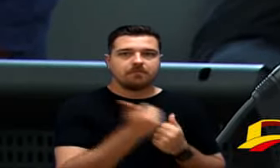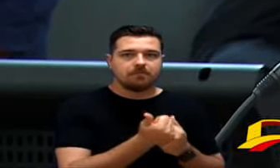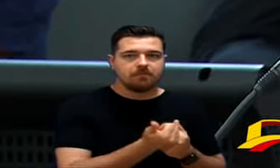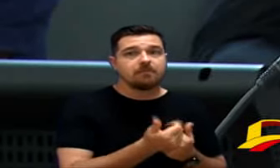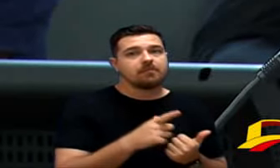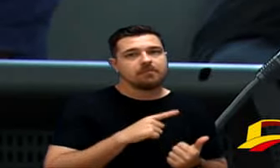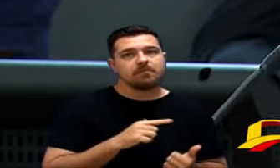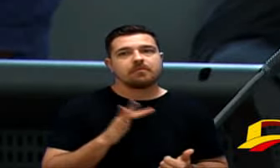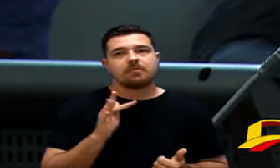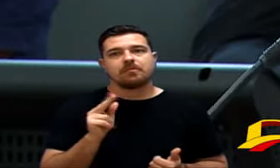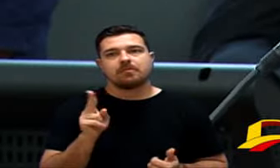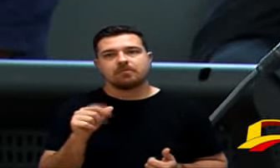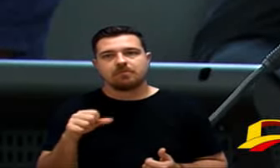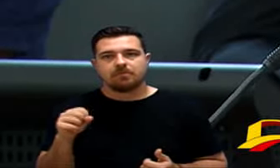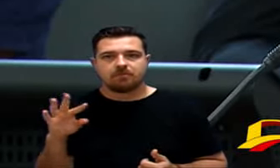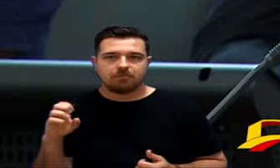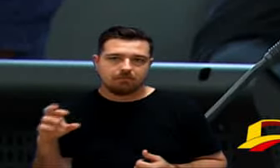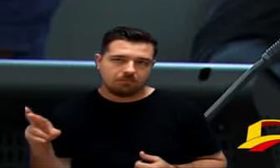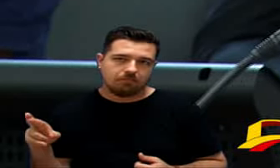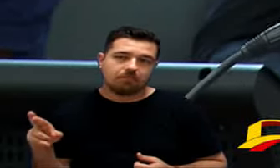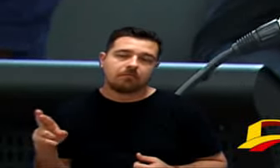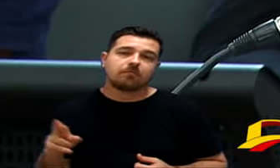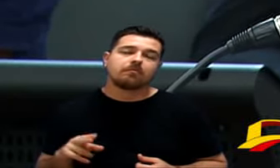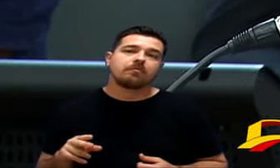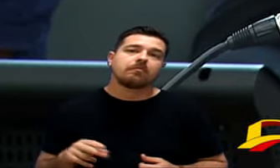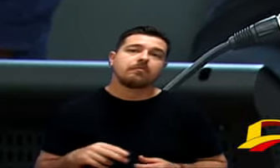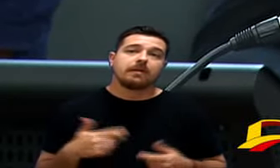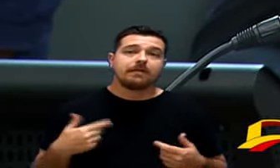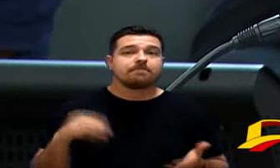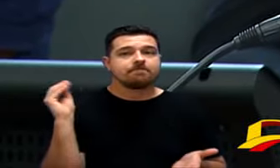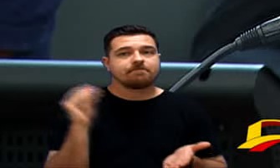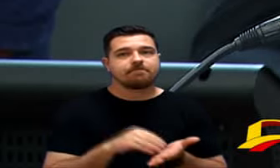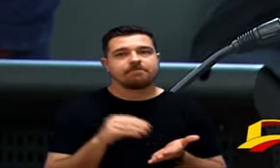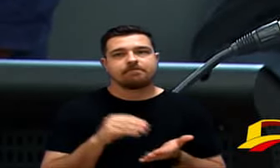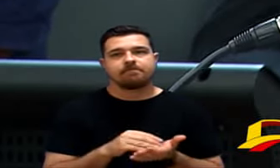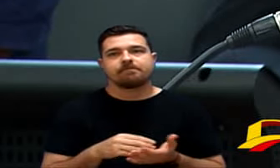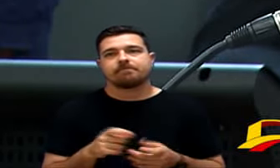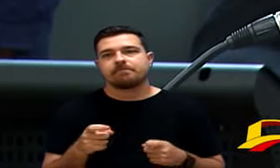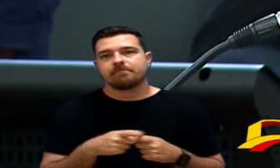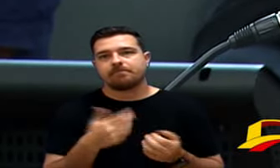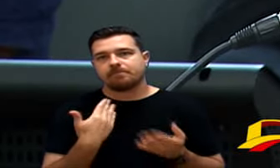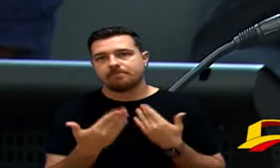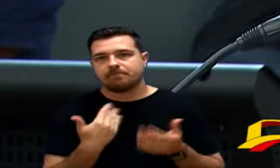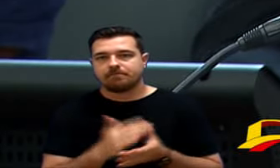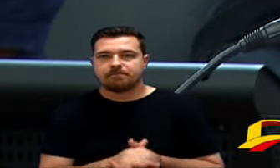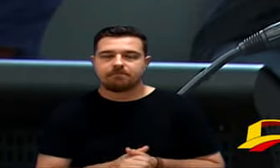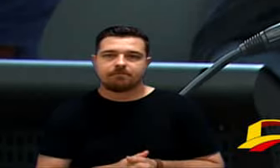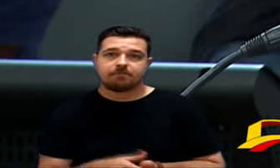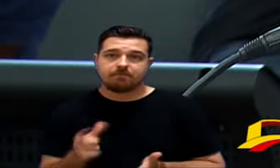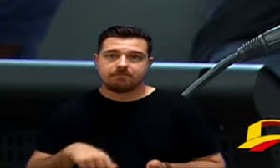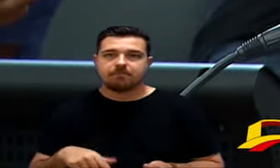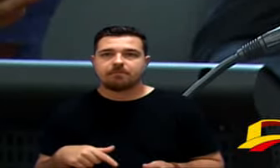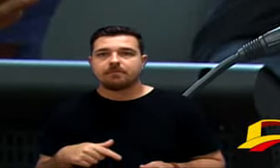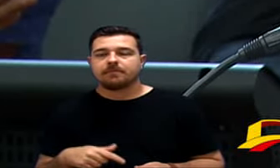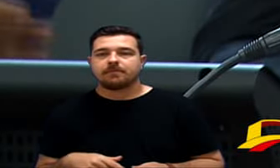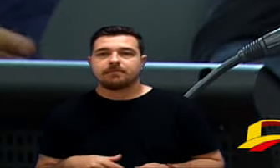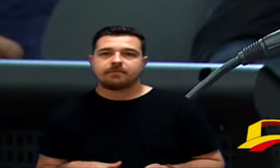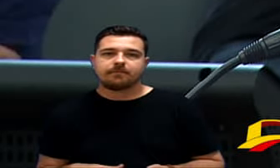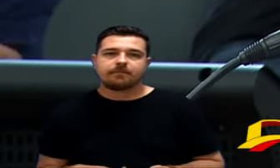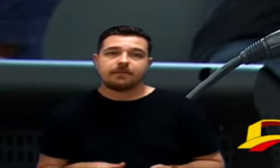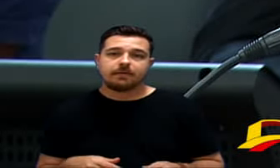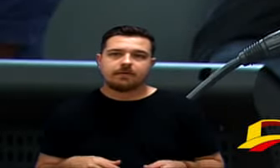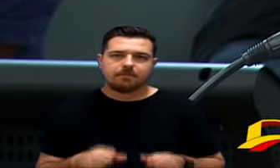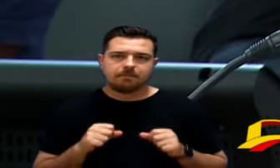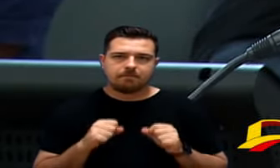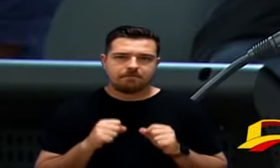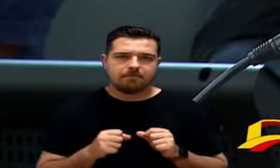funser também tem uma uma deficiência no número né sim perfeito eu gostaria de entender secretário Qual